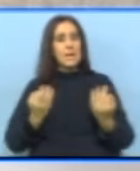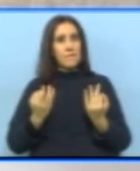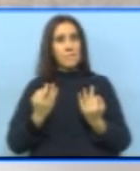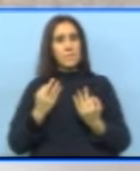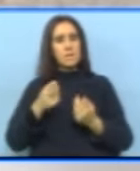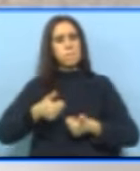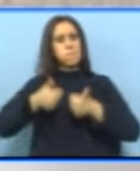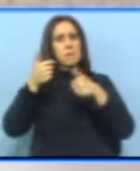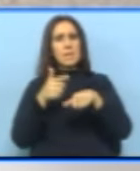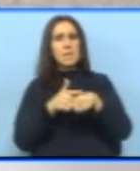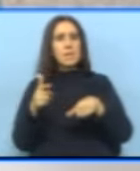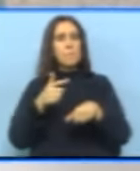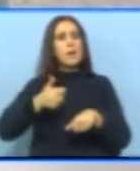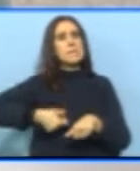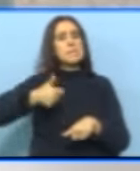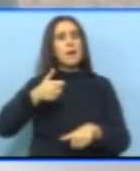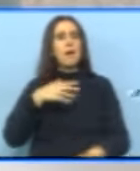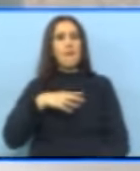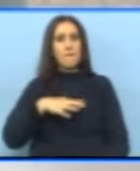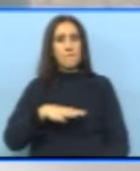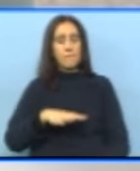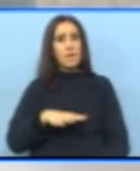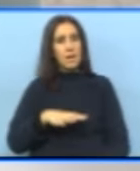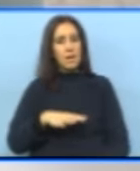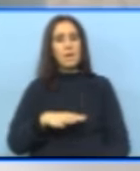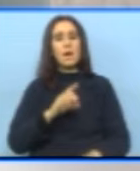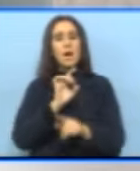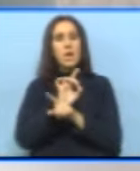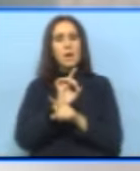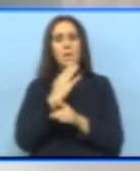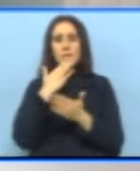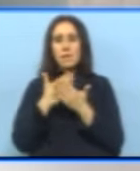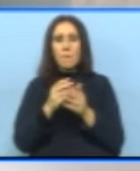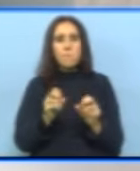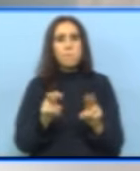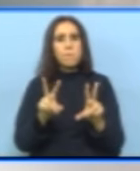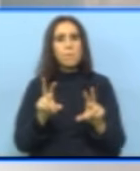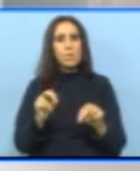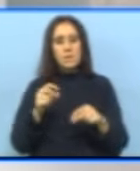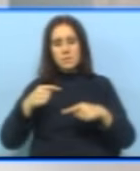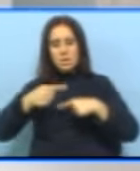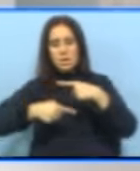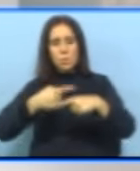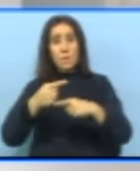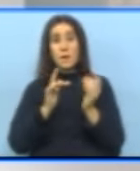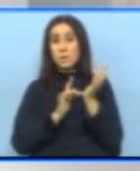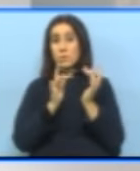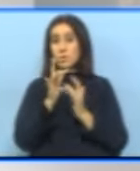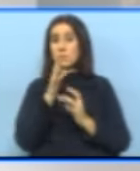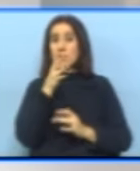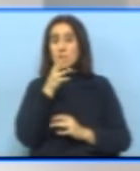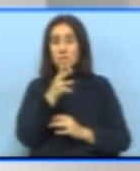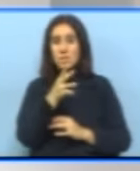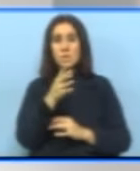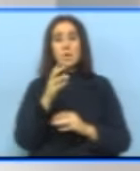tempo era procurada, sobretudo, em termos de pureza ritual, Jesus diz, a